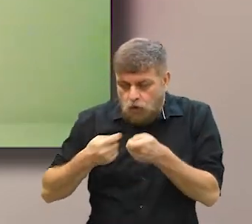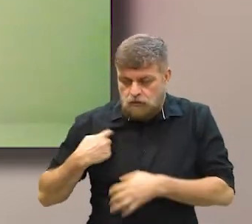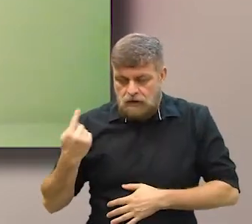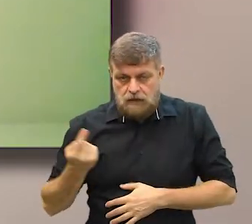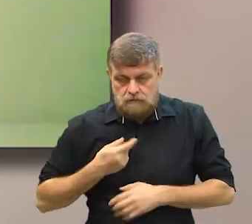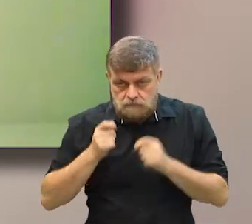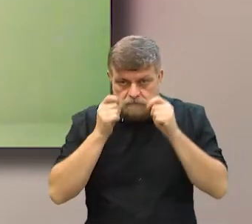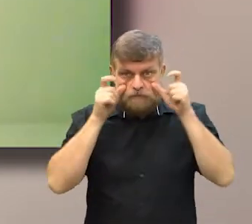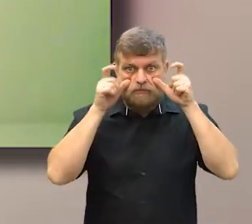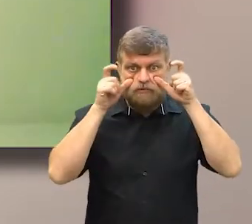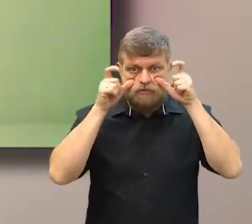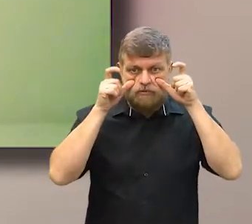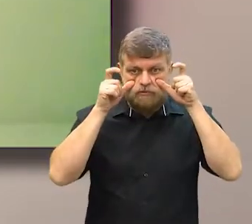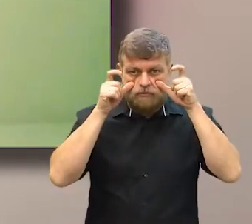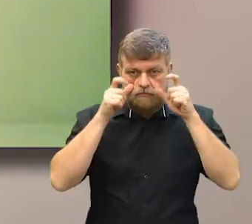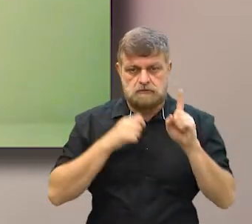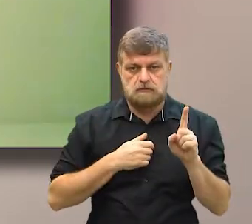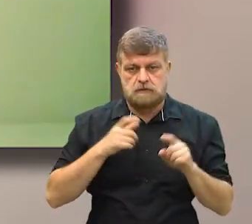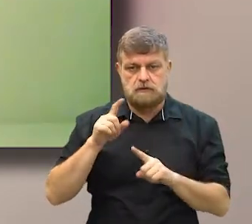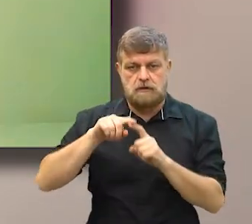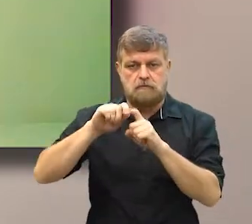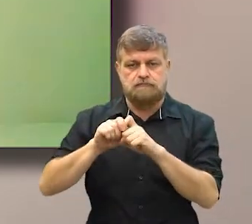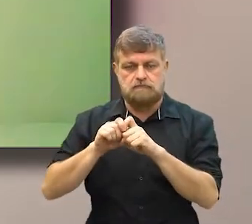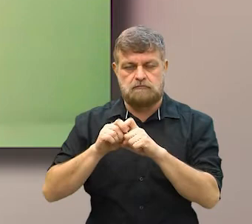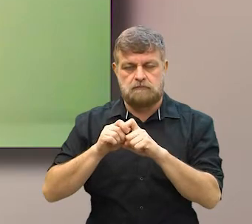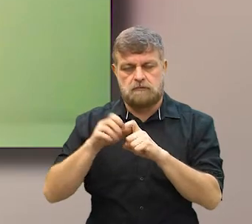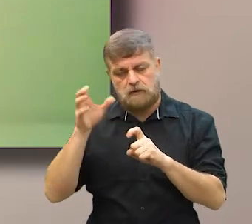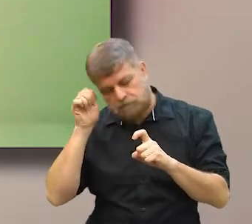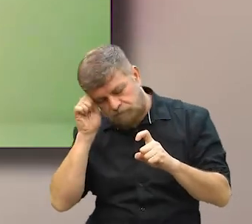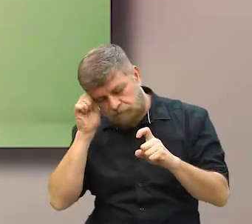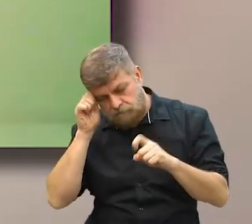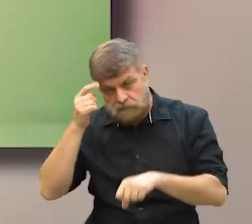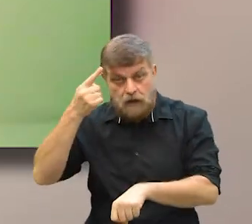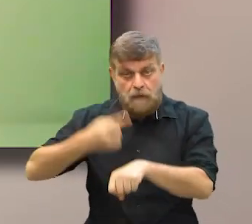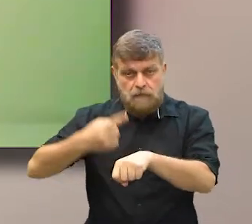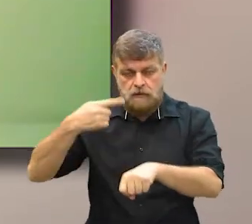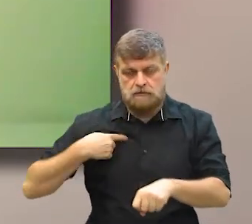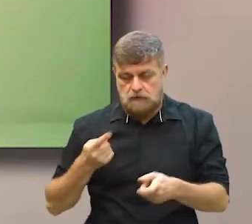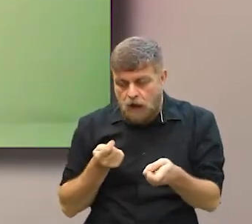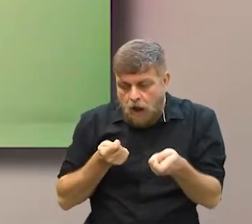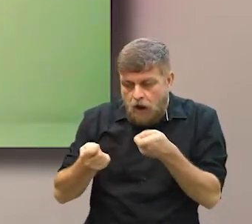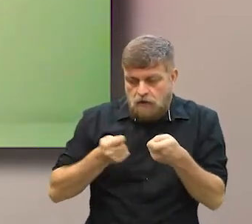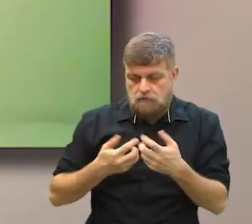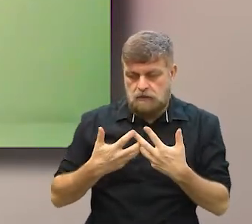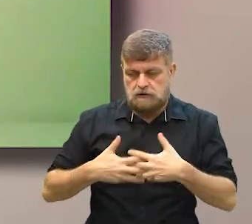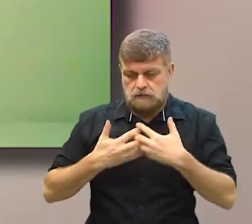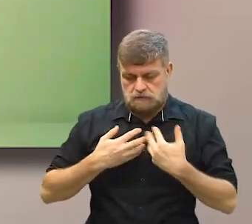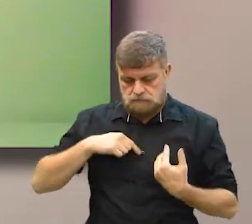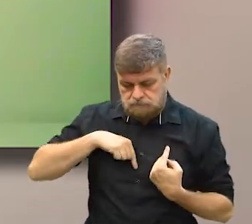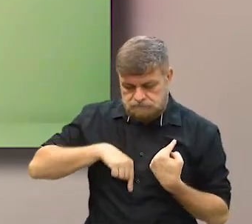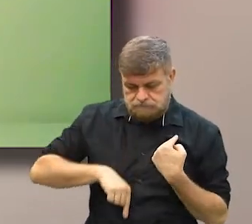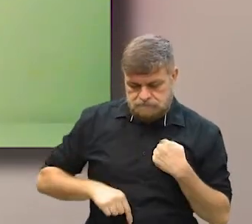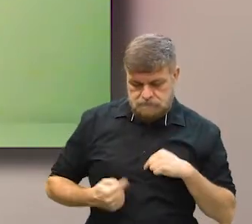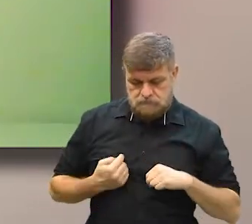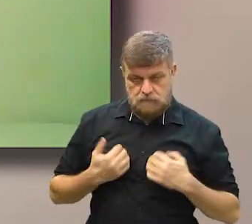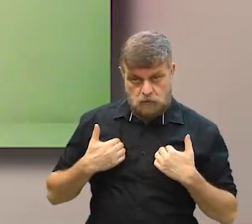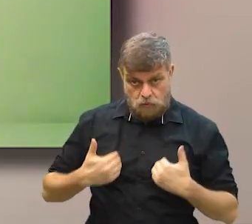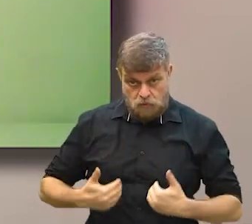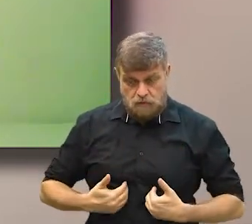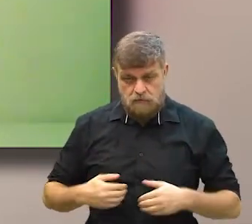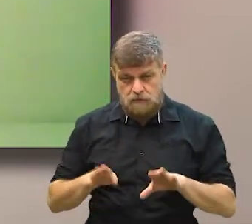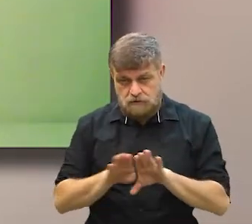a nossa capacidade de ficarmos acordados. Ela também influencia a nossa regulação metabólica,